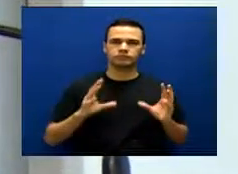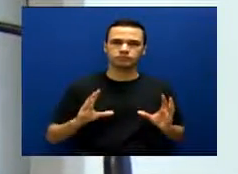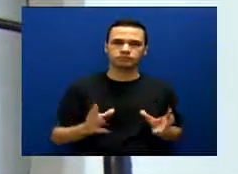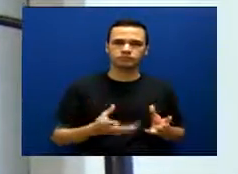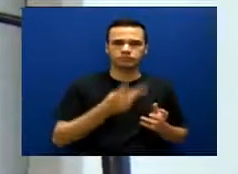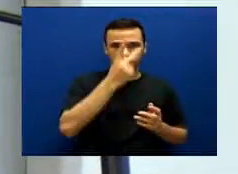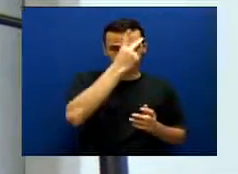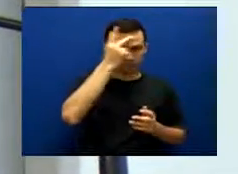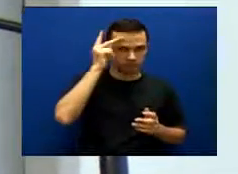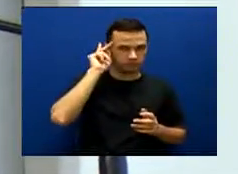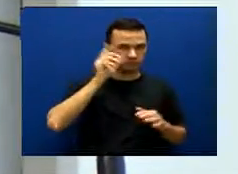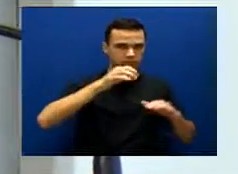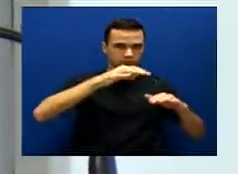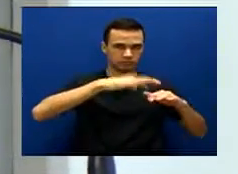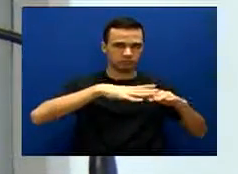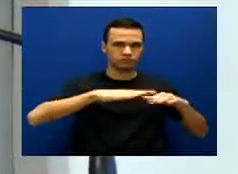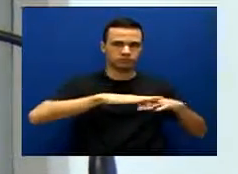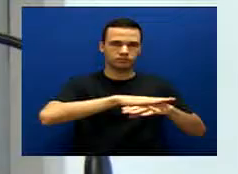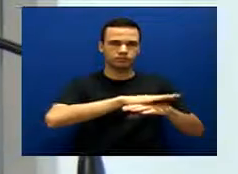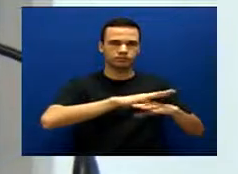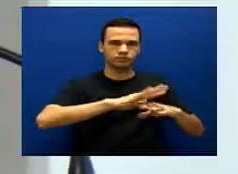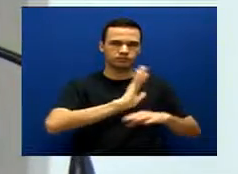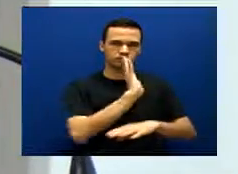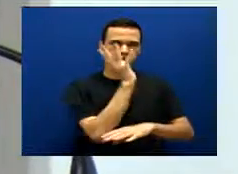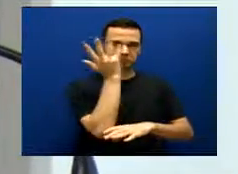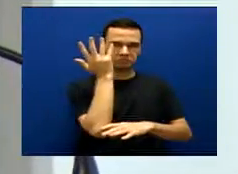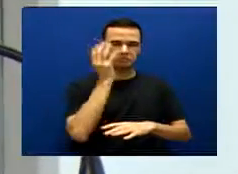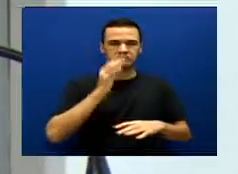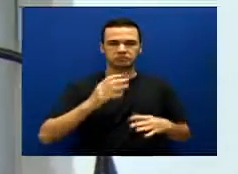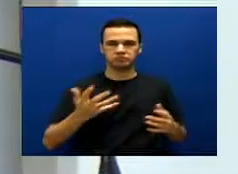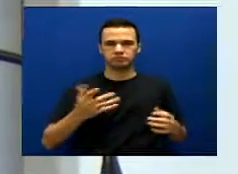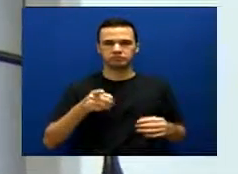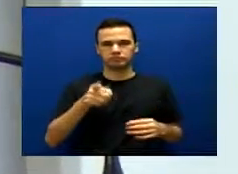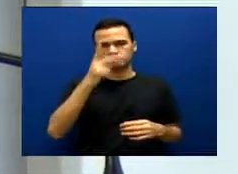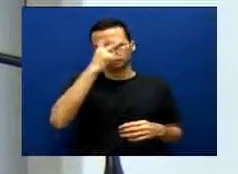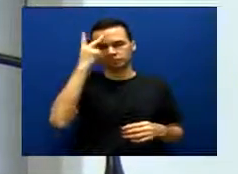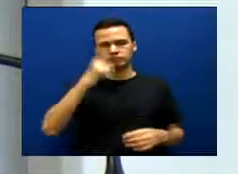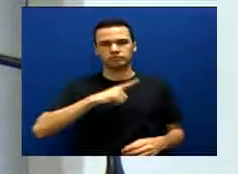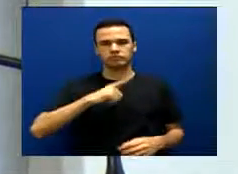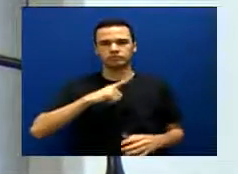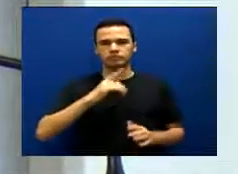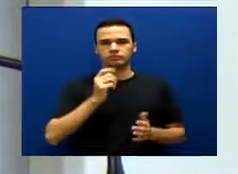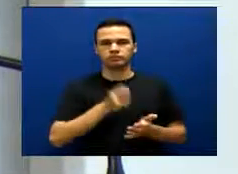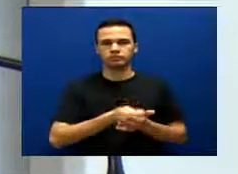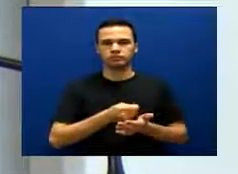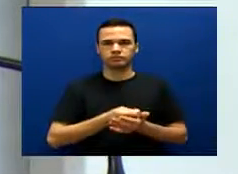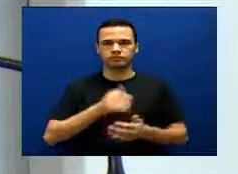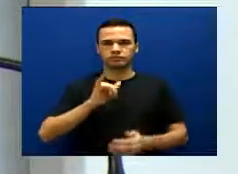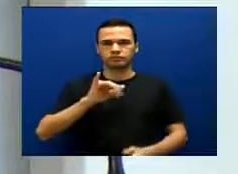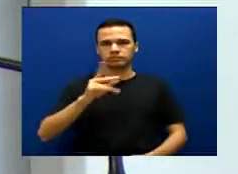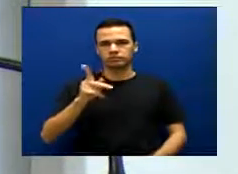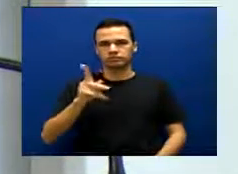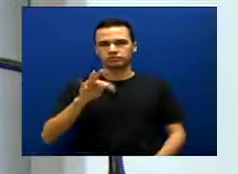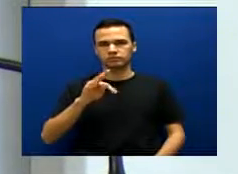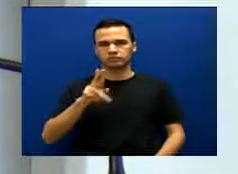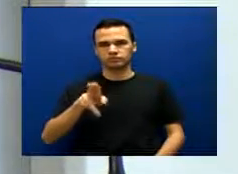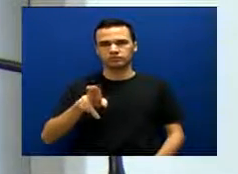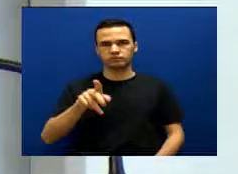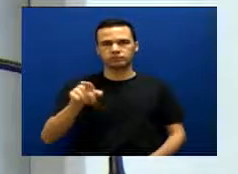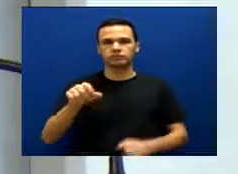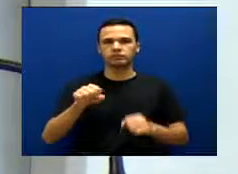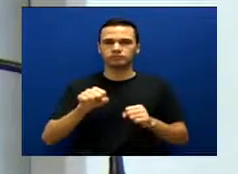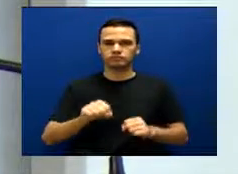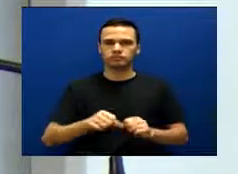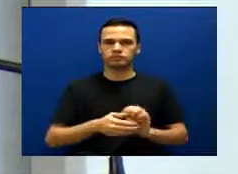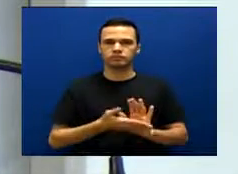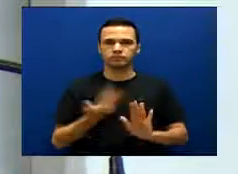o cultivo e o plantio de árvores, né? O IPTU, que quem tem o IPTU, ele tem aí o direito a um